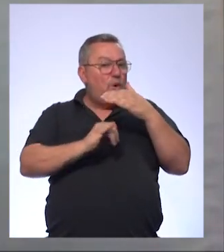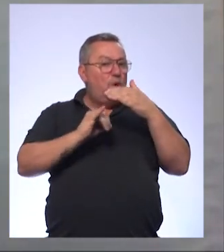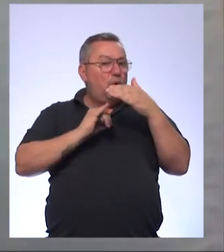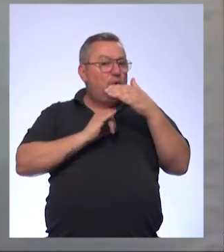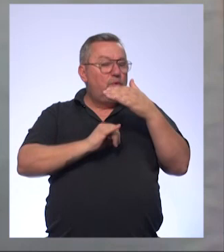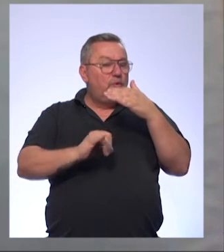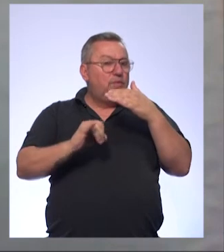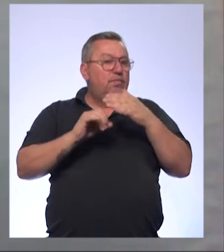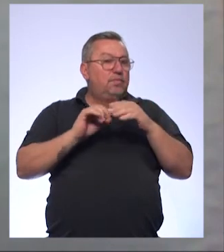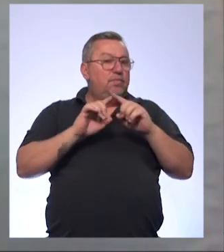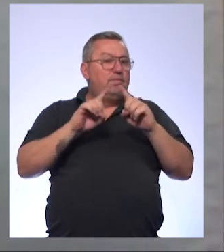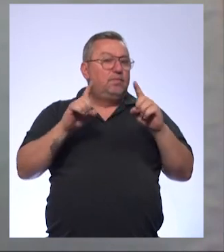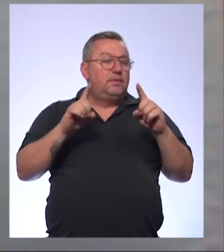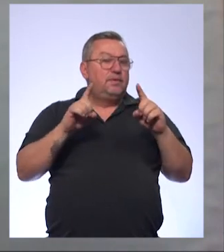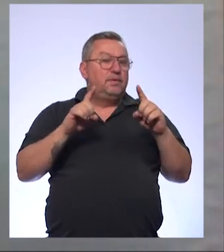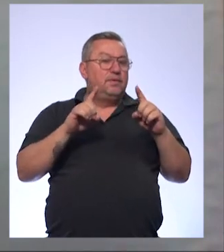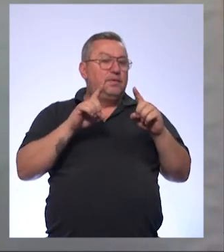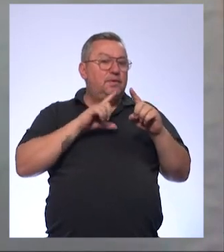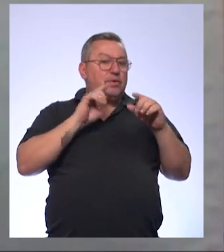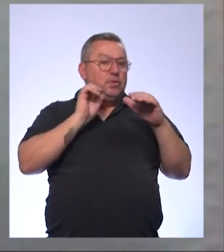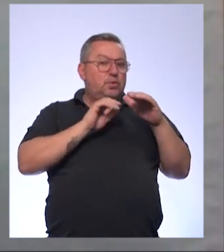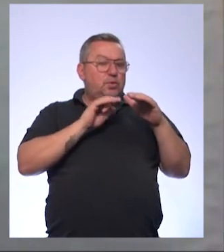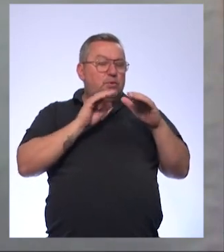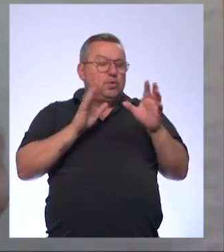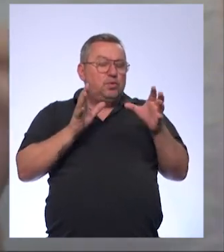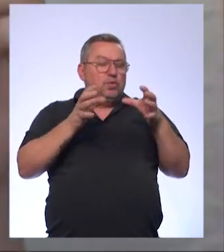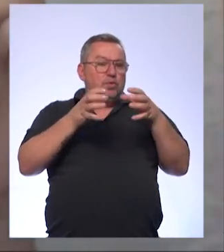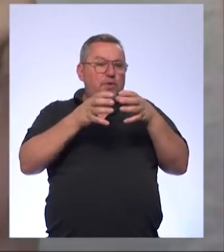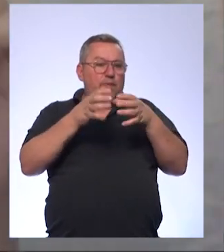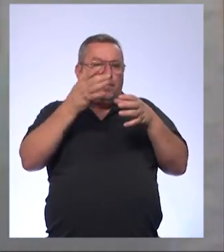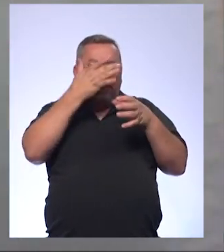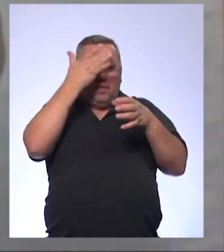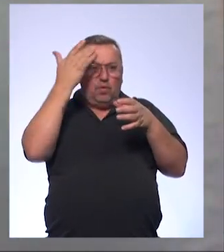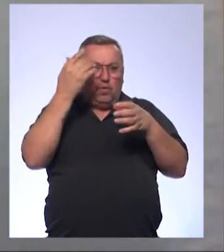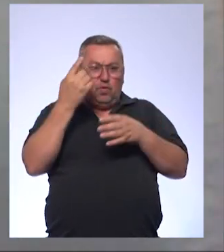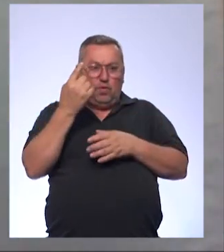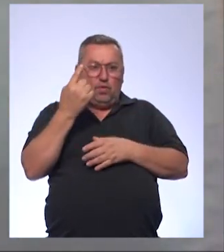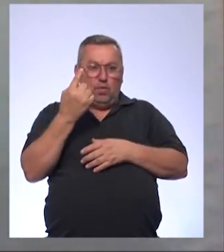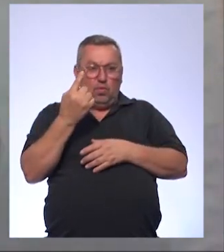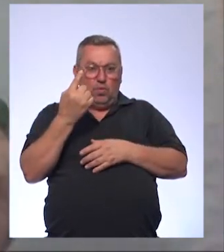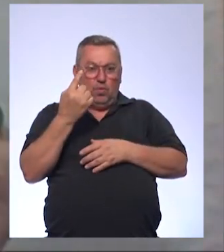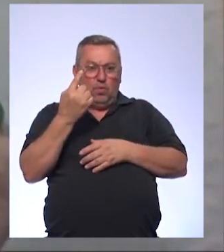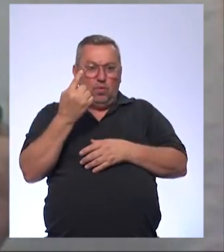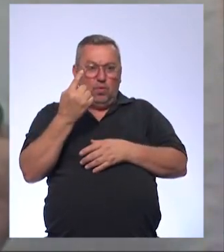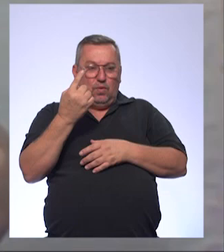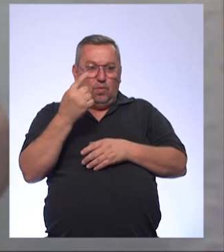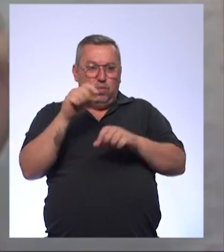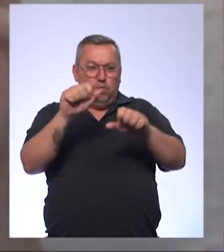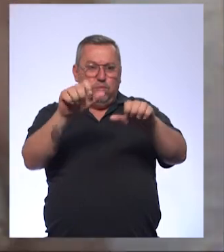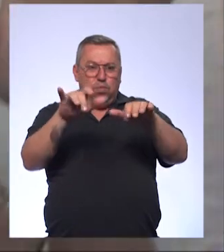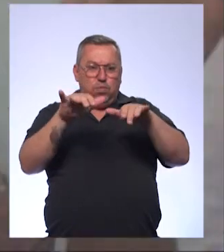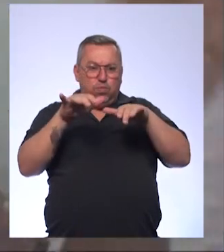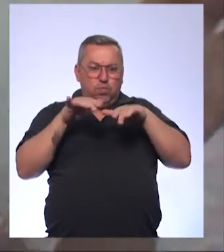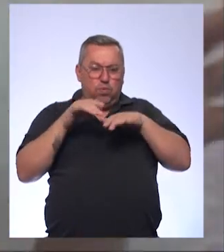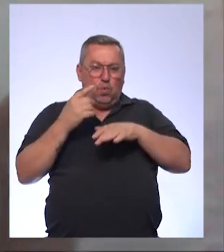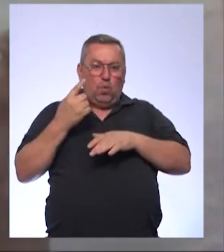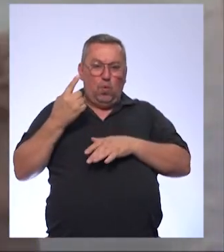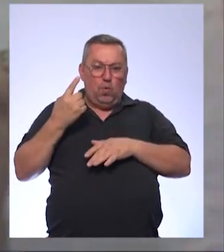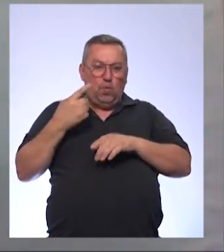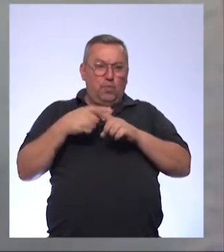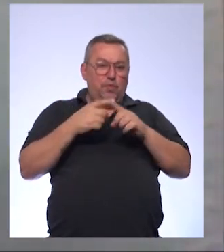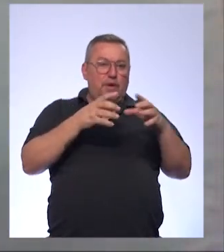que assim, gente, quando você começa a juntar muitas pessoas sob o comando aí de apenas um, lembrando que eram